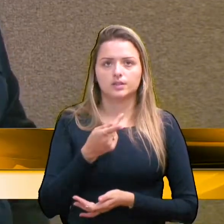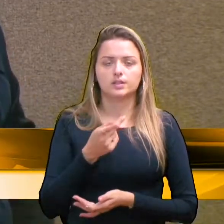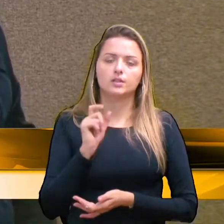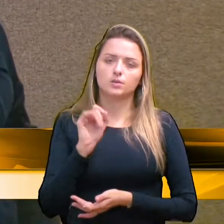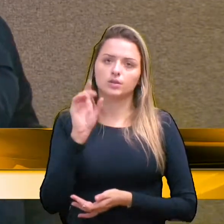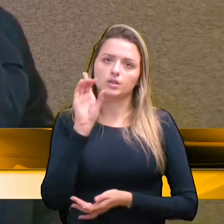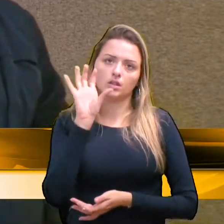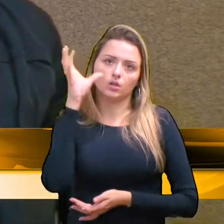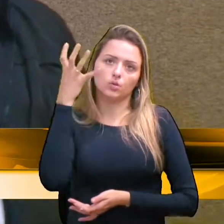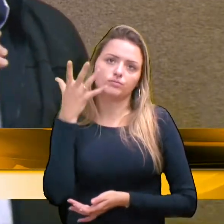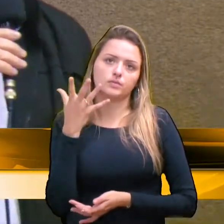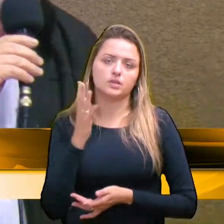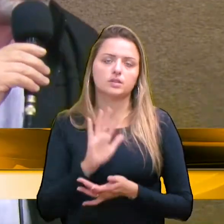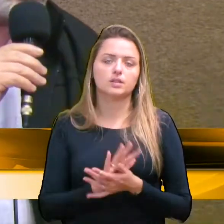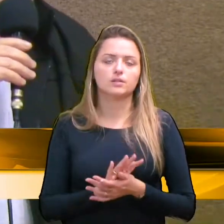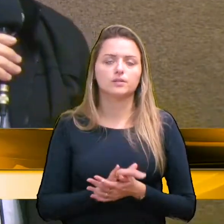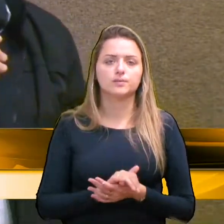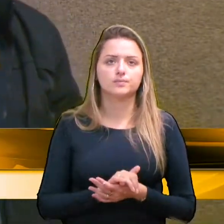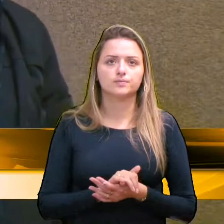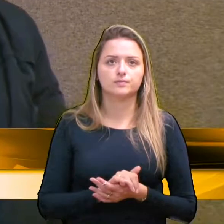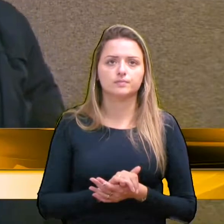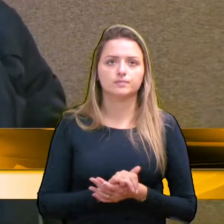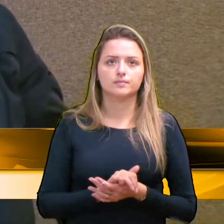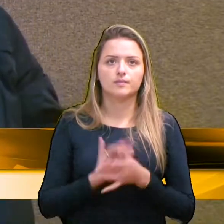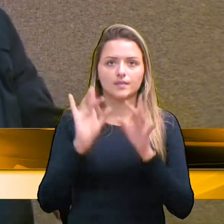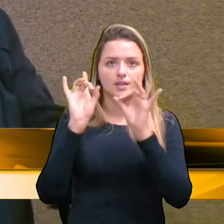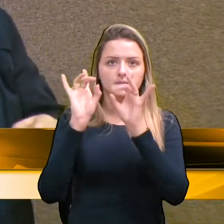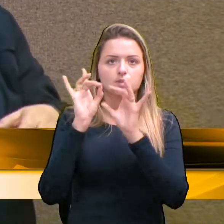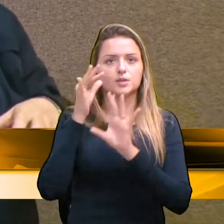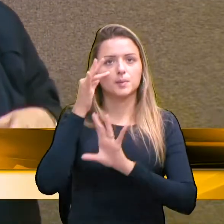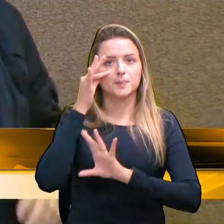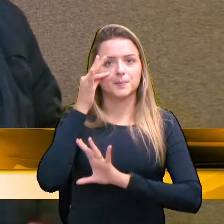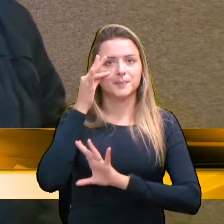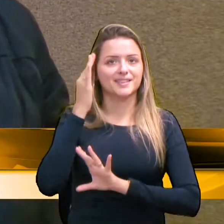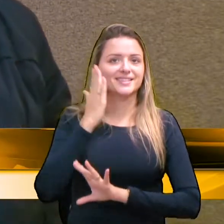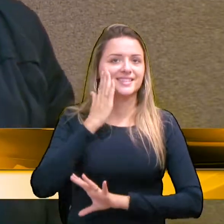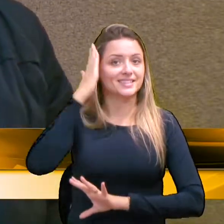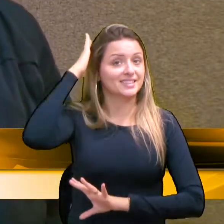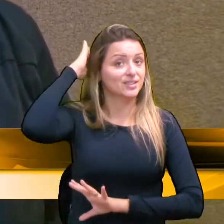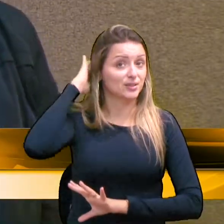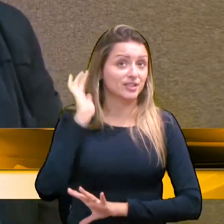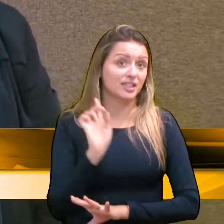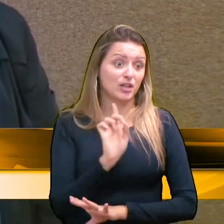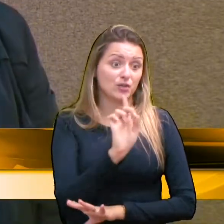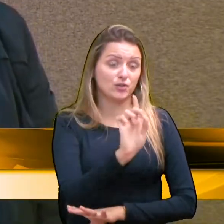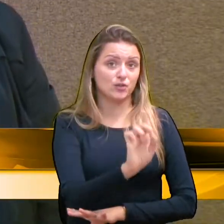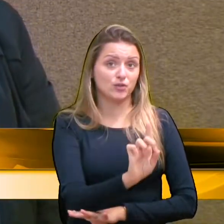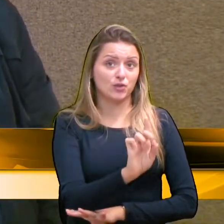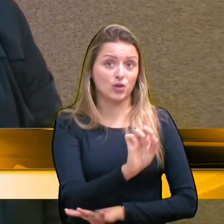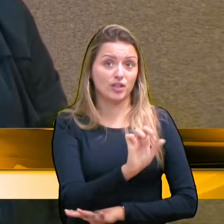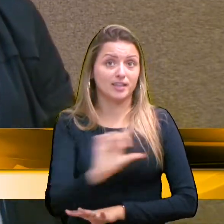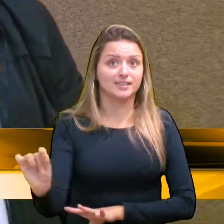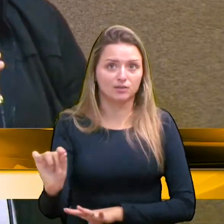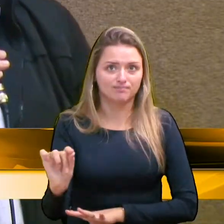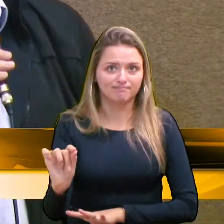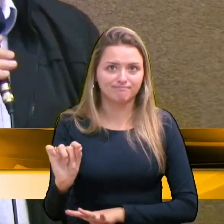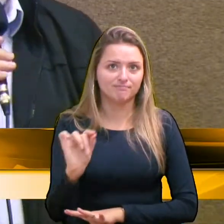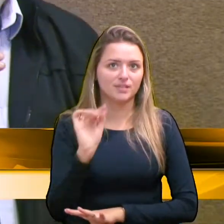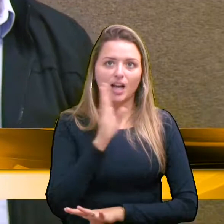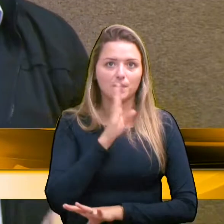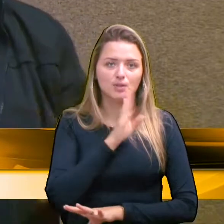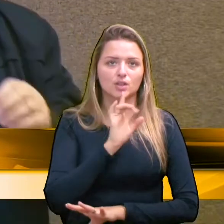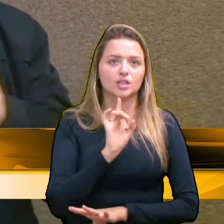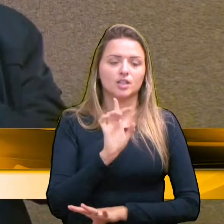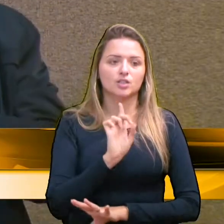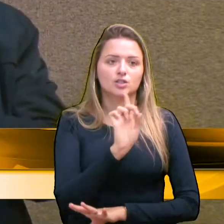né? Especialmente da presença do prefeito, né? Deu prefixo e caiu fora, né?